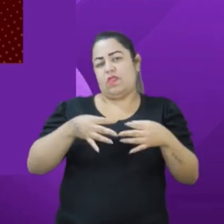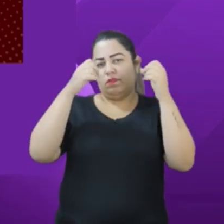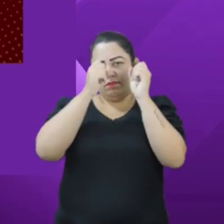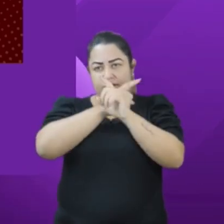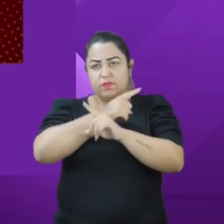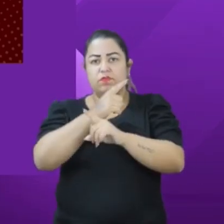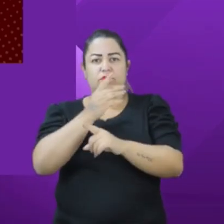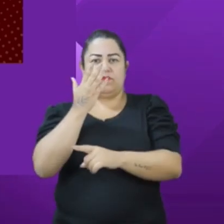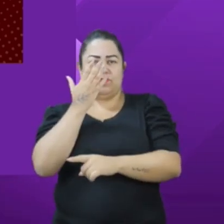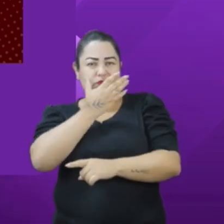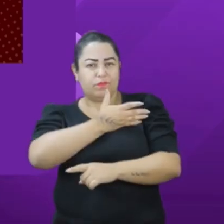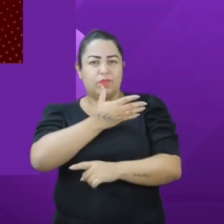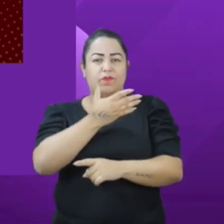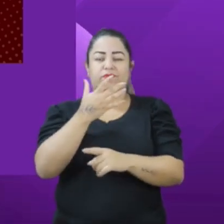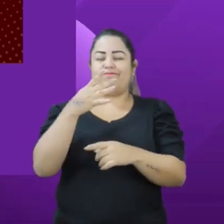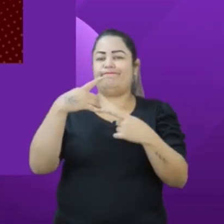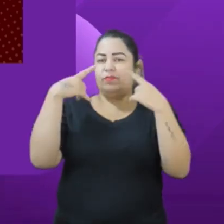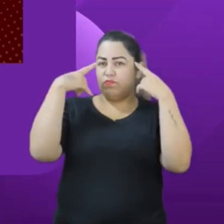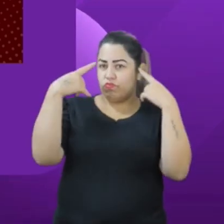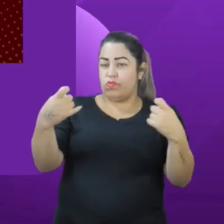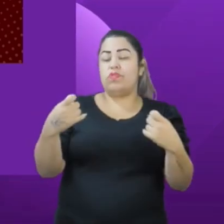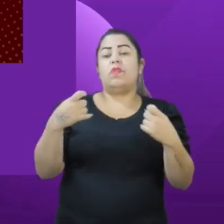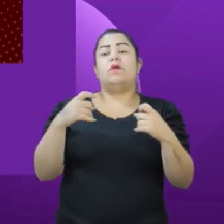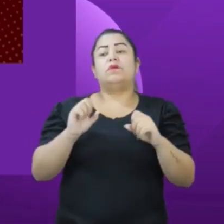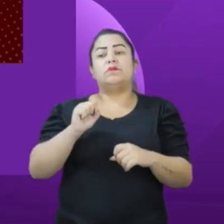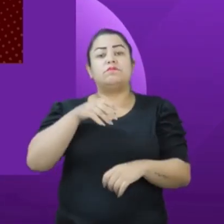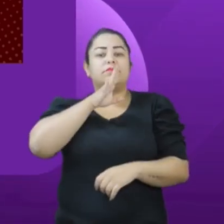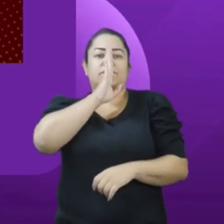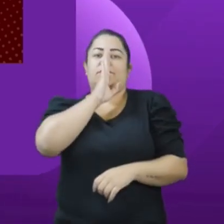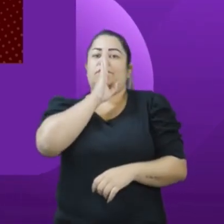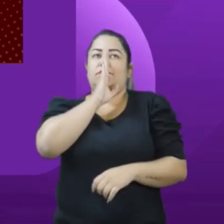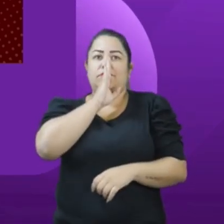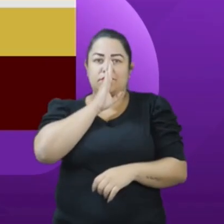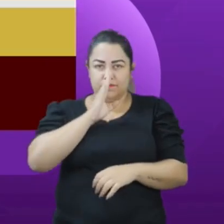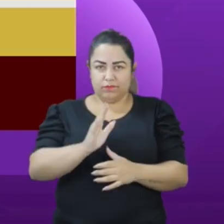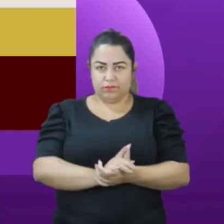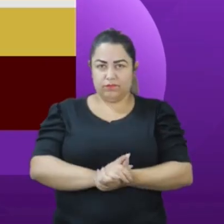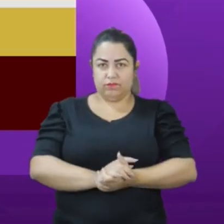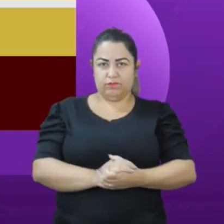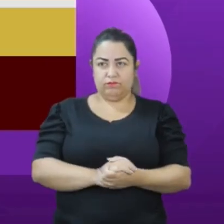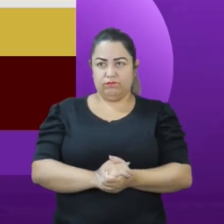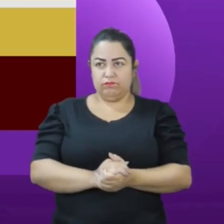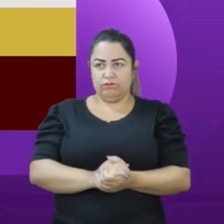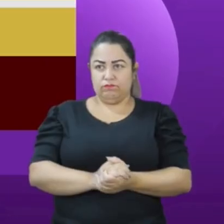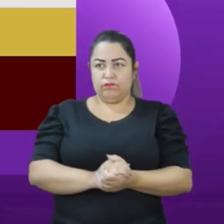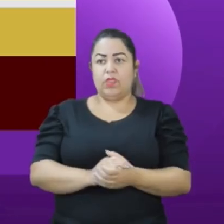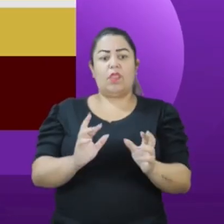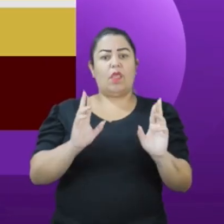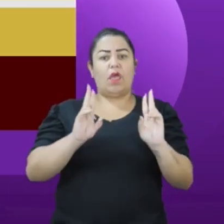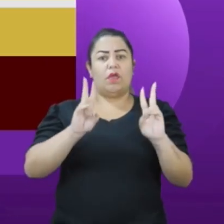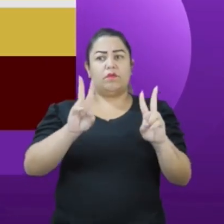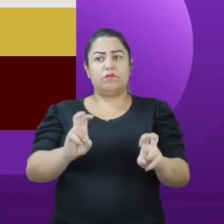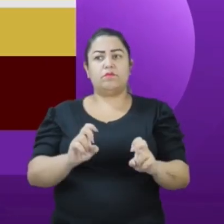de comprovação dessas violências, muitas vezes silenciosas e silenciadas. Em relação